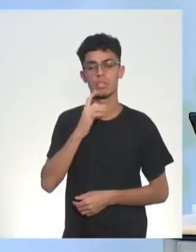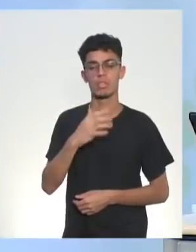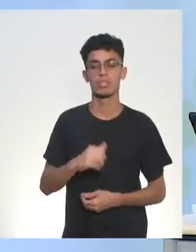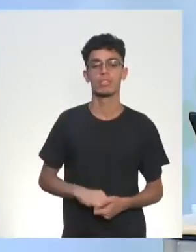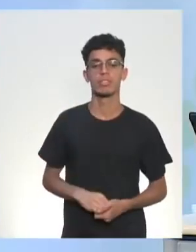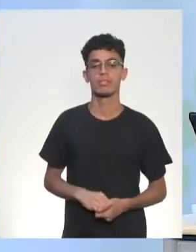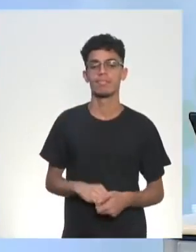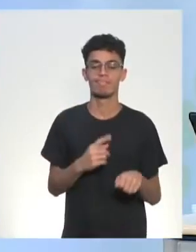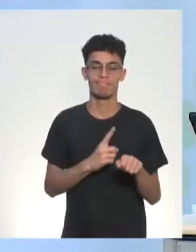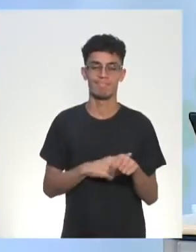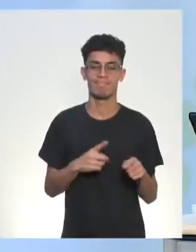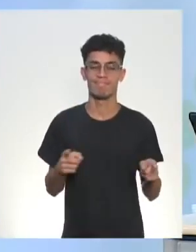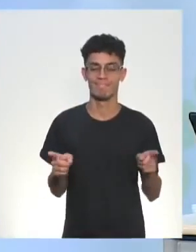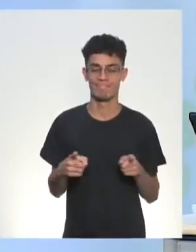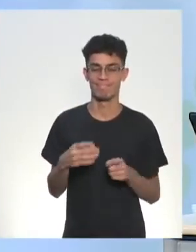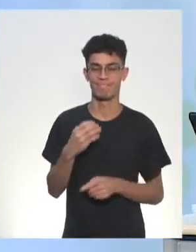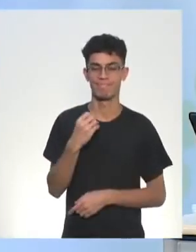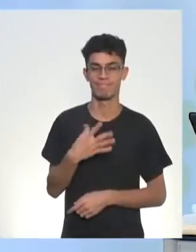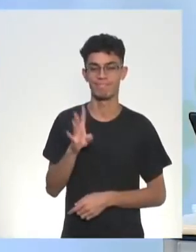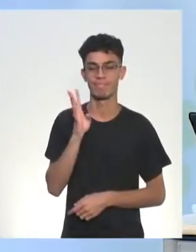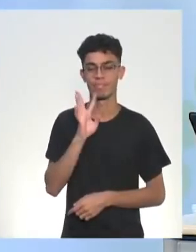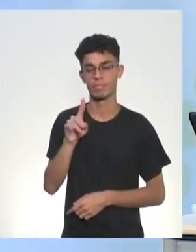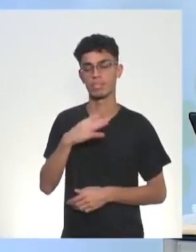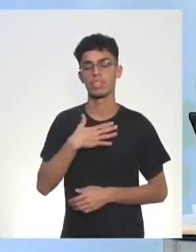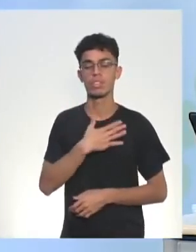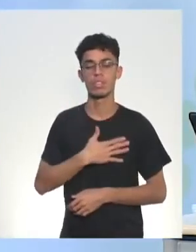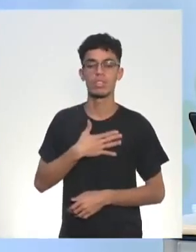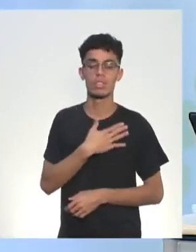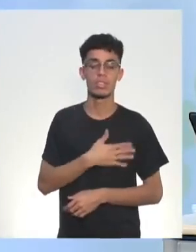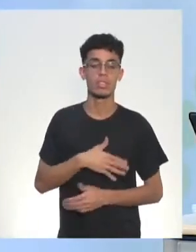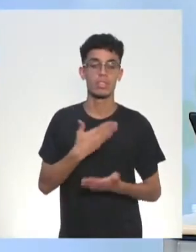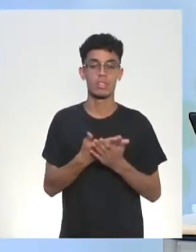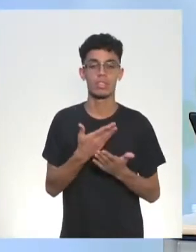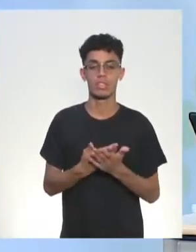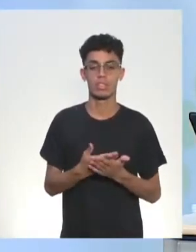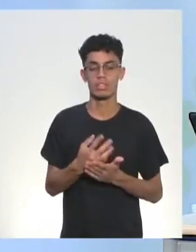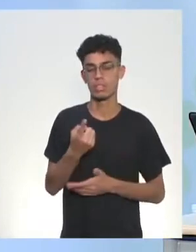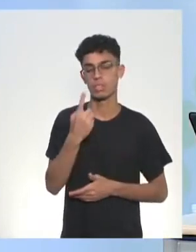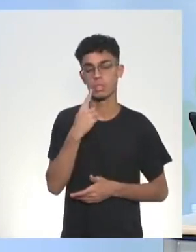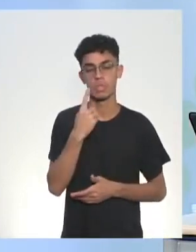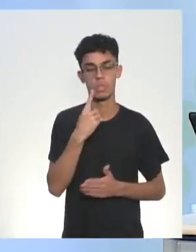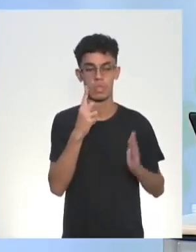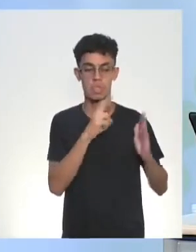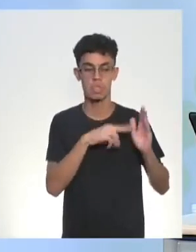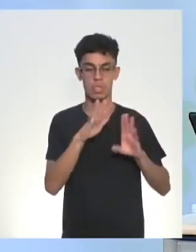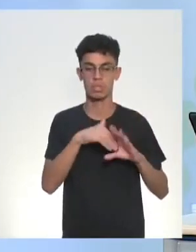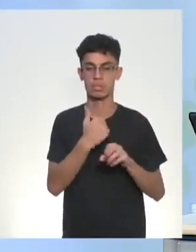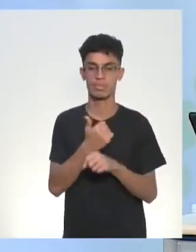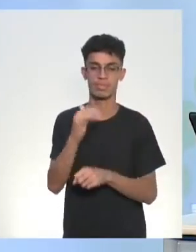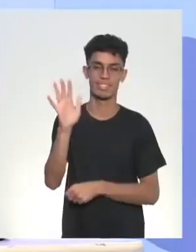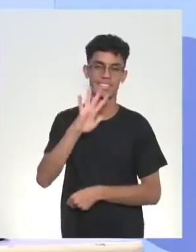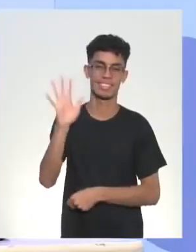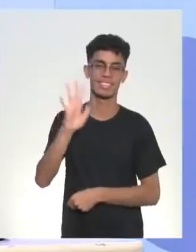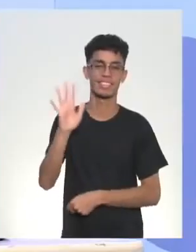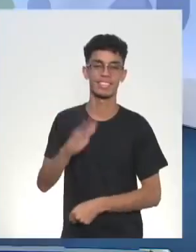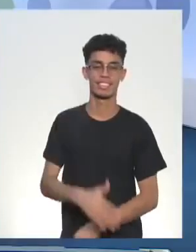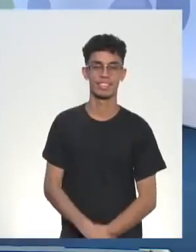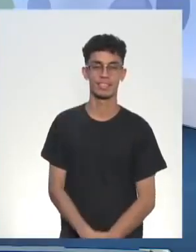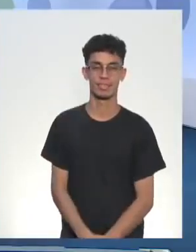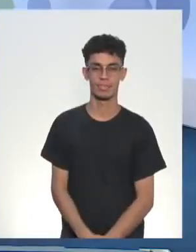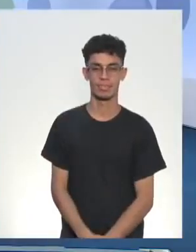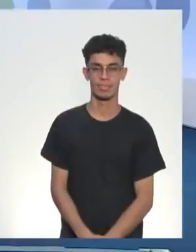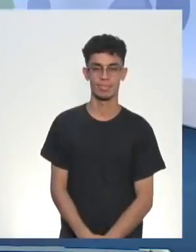bem o tempo, hein, professora Opa. Inês? Legal. Espero que vocês tenham gostado da aula. Qualquer coisa, vê de novo a aula lá no YouTube. Tchau, pessoal. Tchau, tchau.